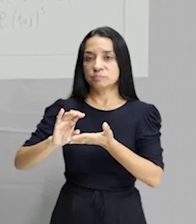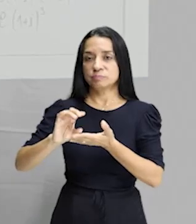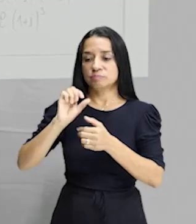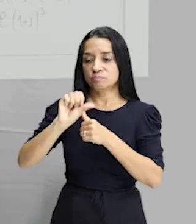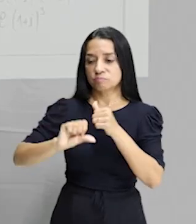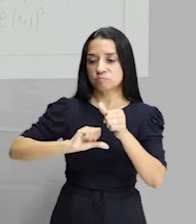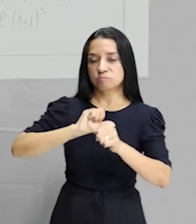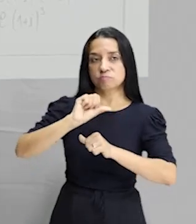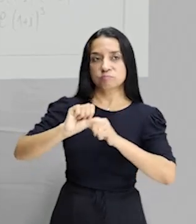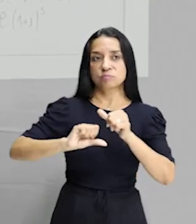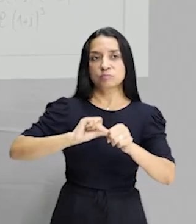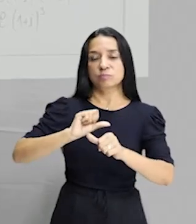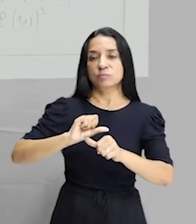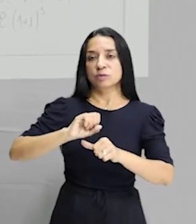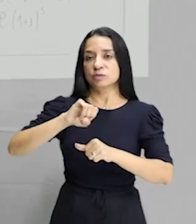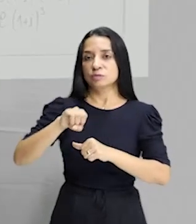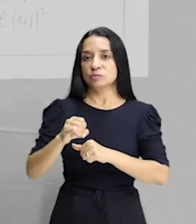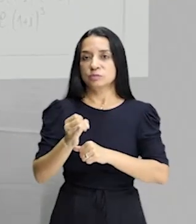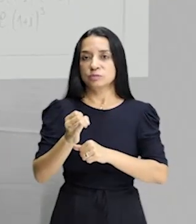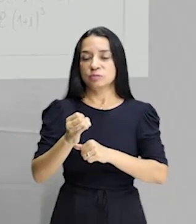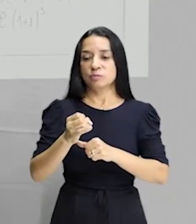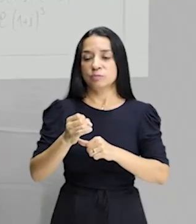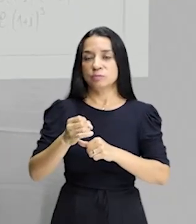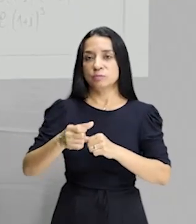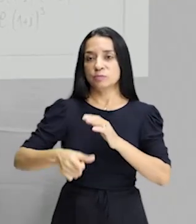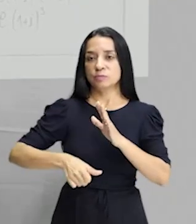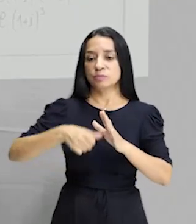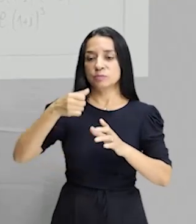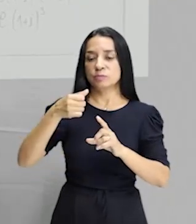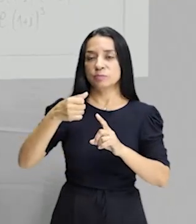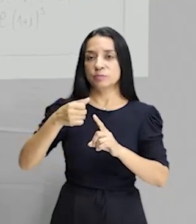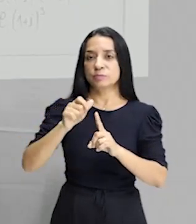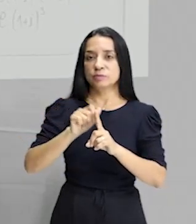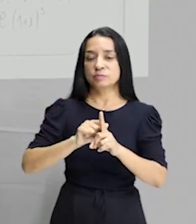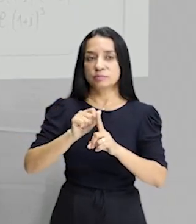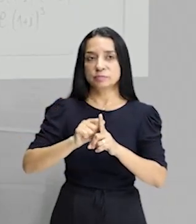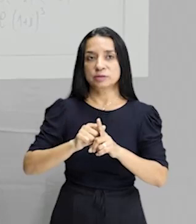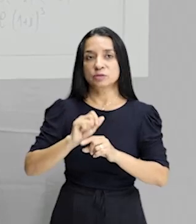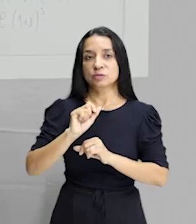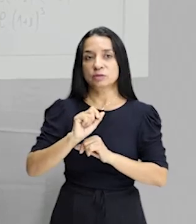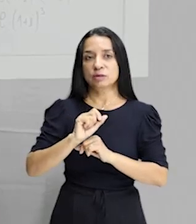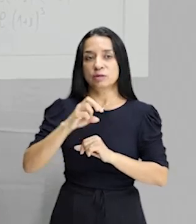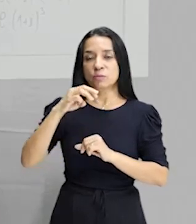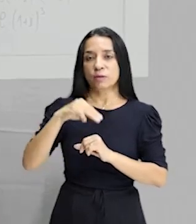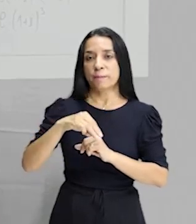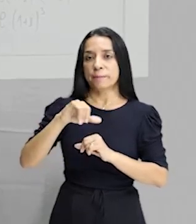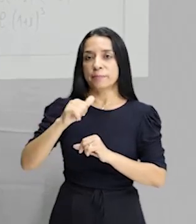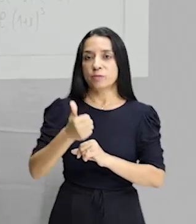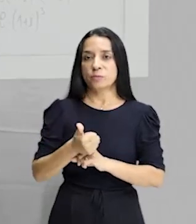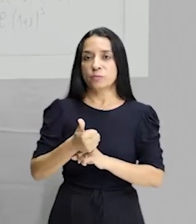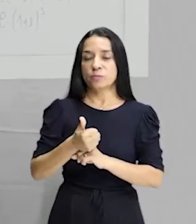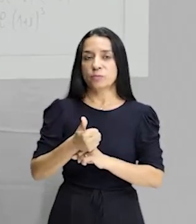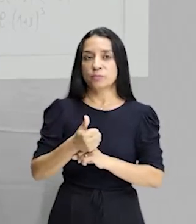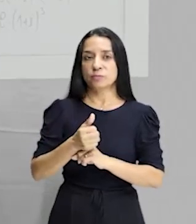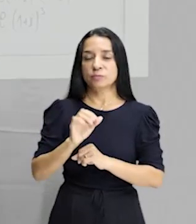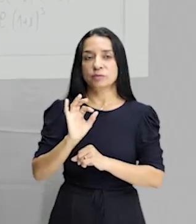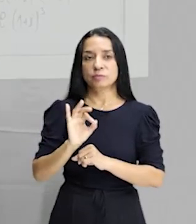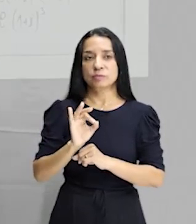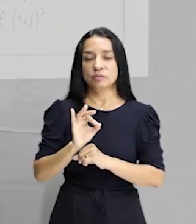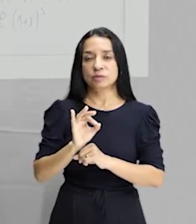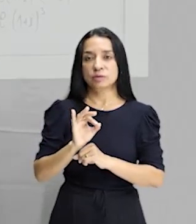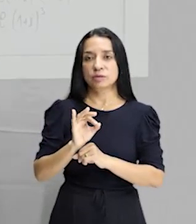então no primeiro período o seu montante que eu vou chamar de M1 vai ser Justamente